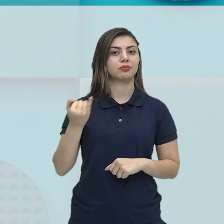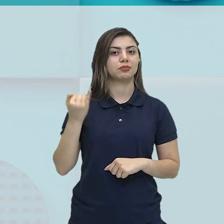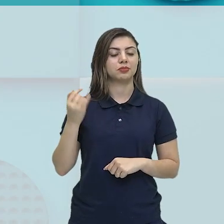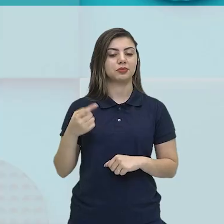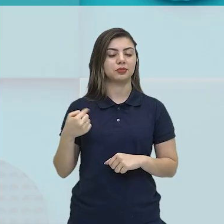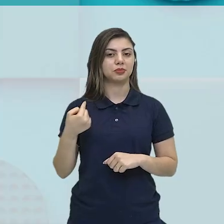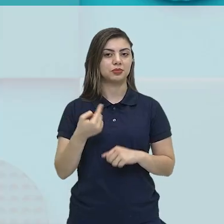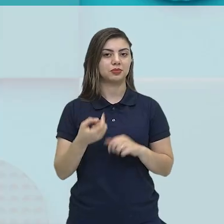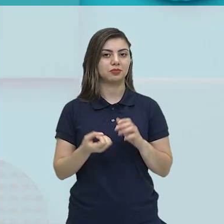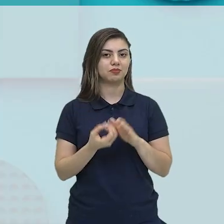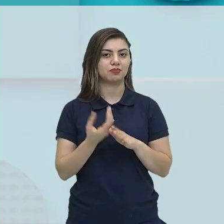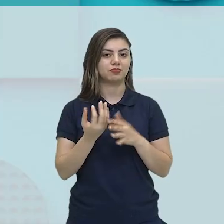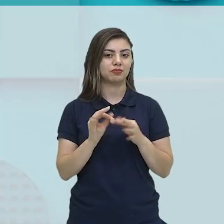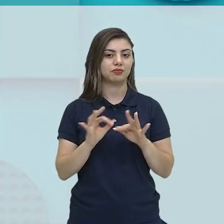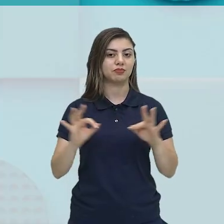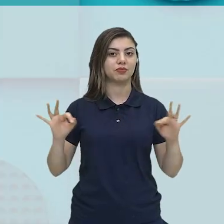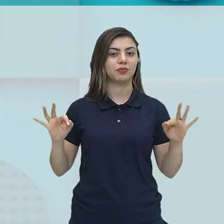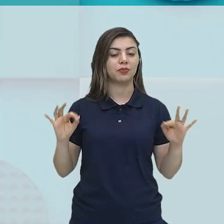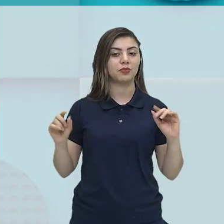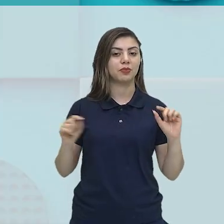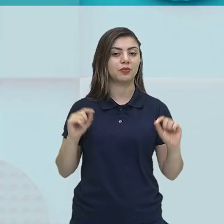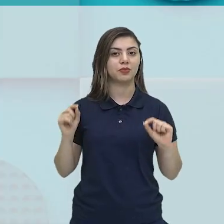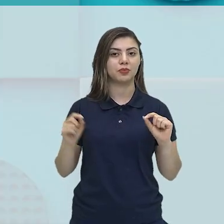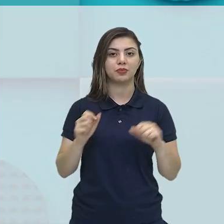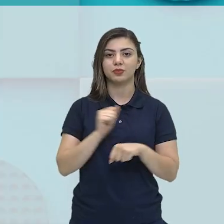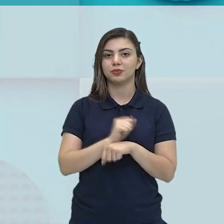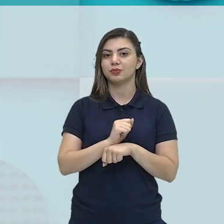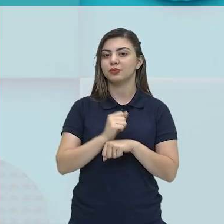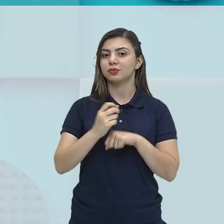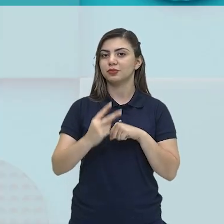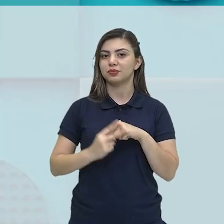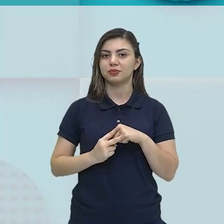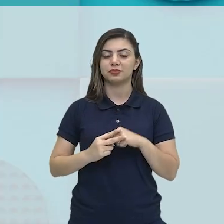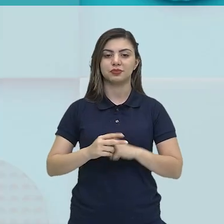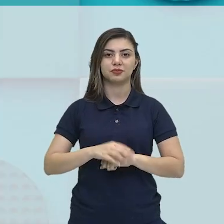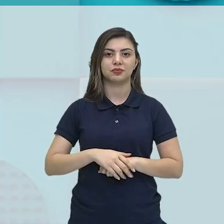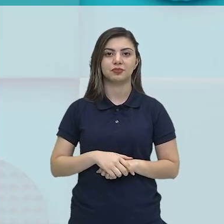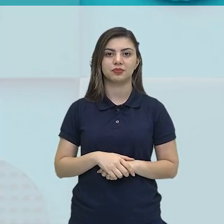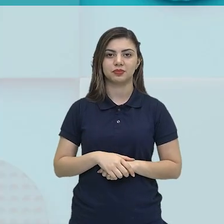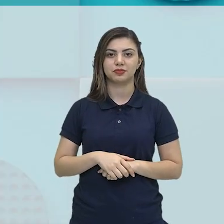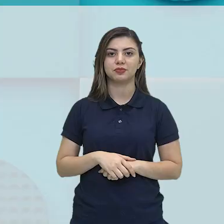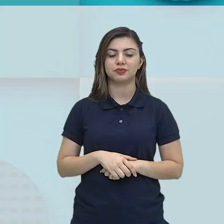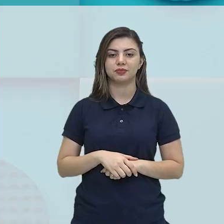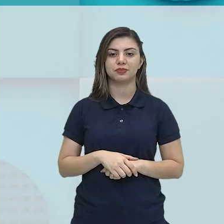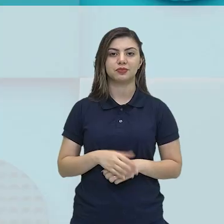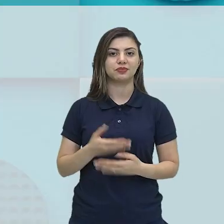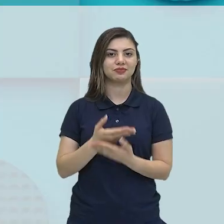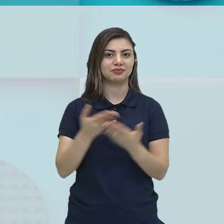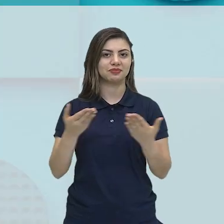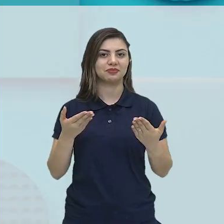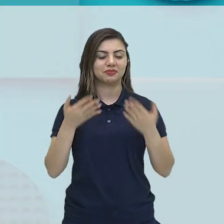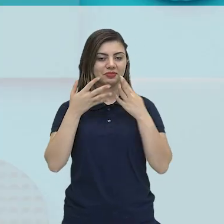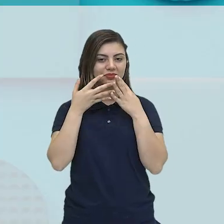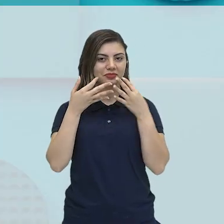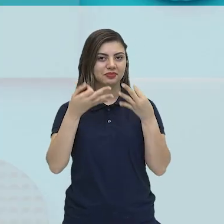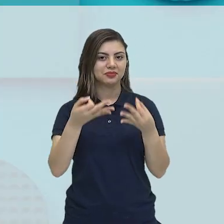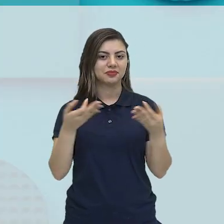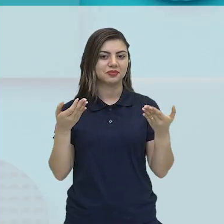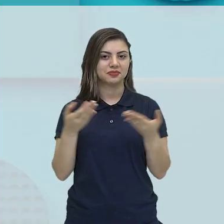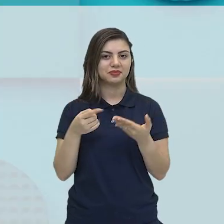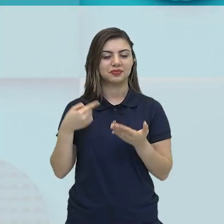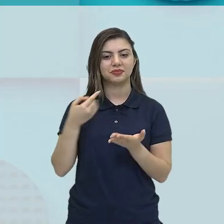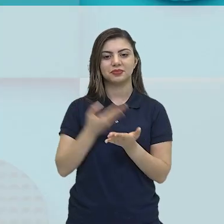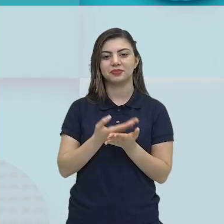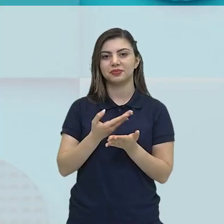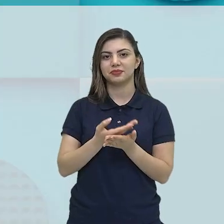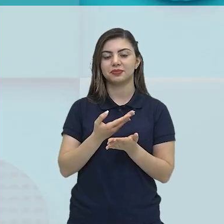formação de frases, que são os advérbios, adverbs, ok? Prestem bastante atenção que nesse momento nós vamos